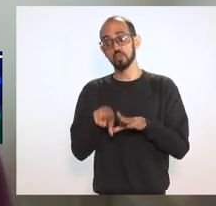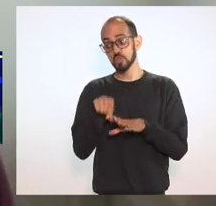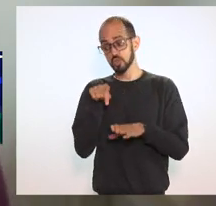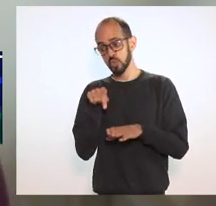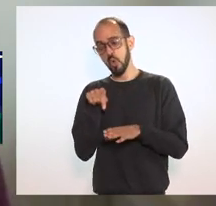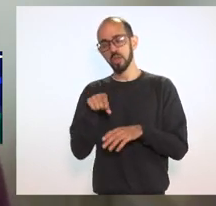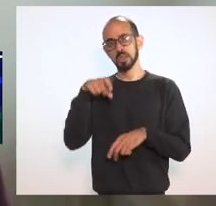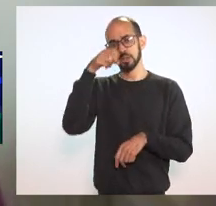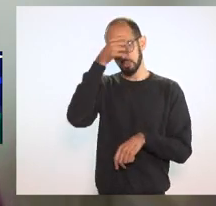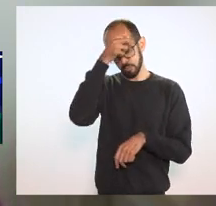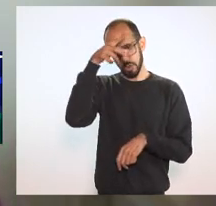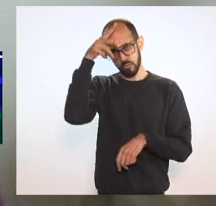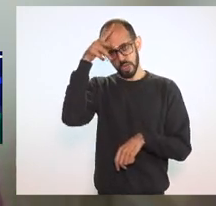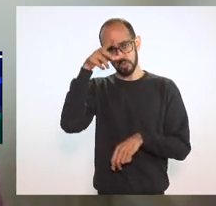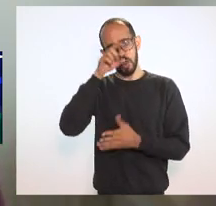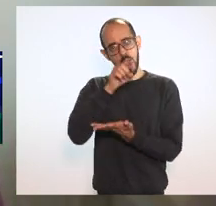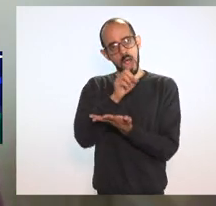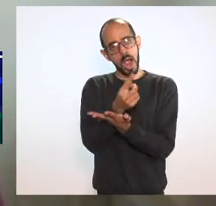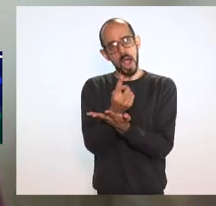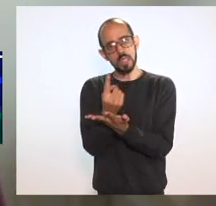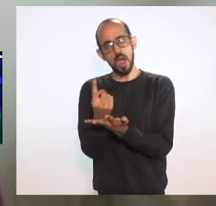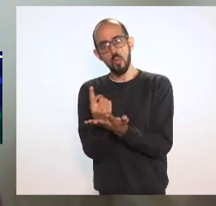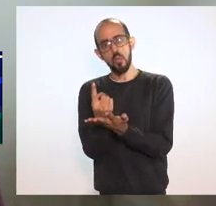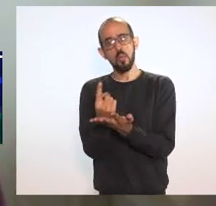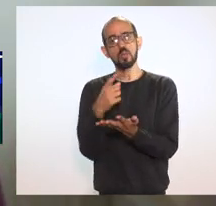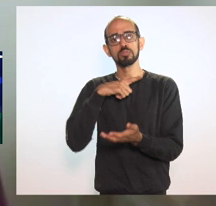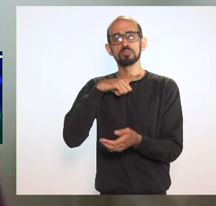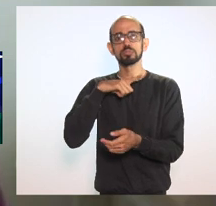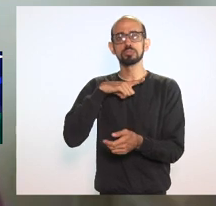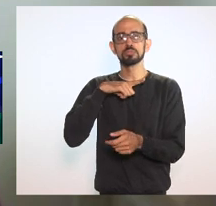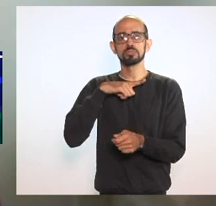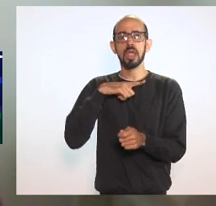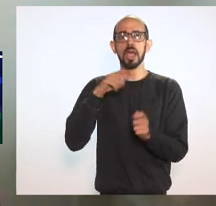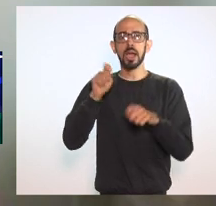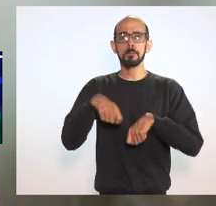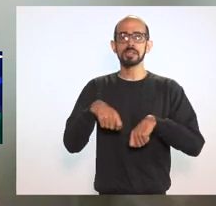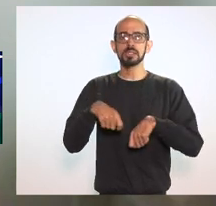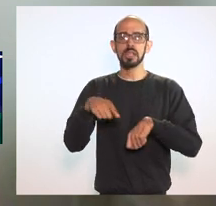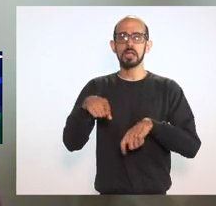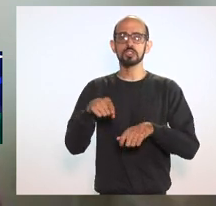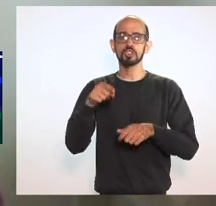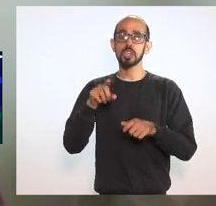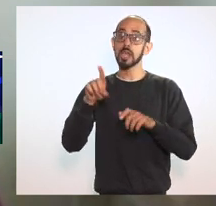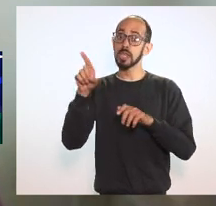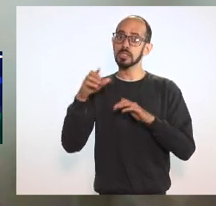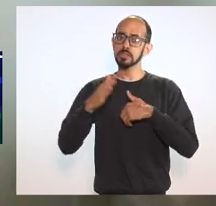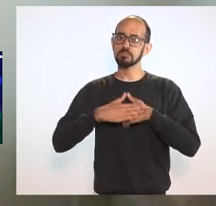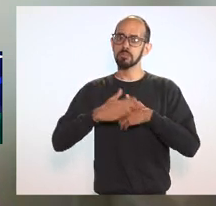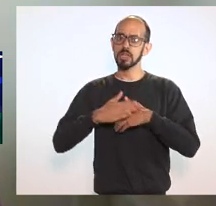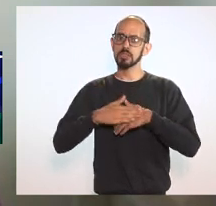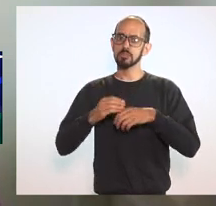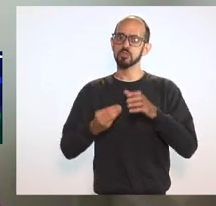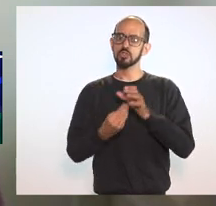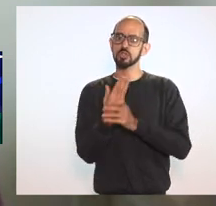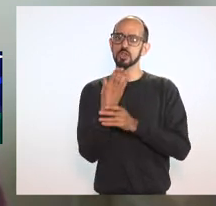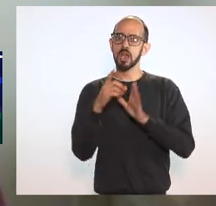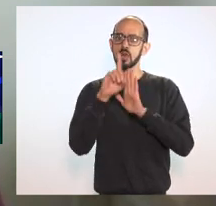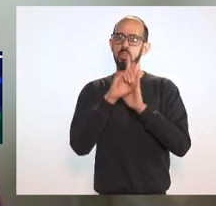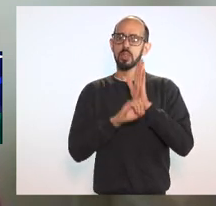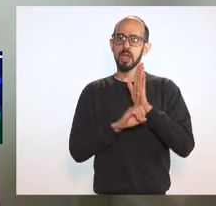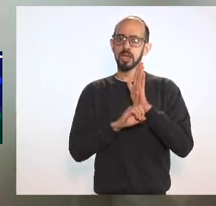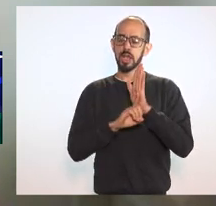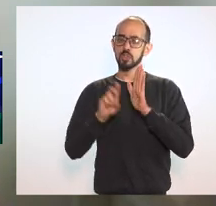prefeitos que são capazes de decretar tudo aquilo que diz respeito ao uso do solo